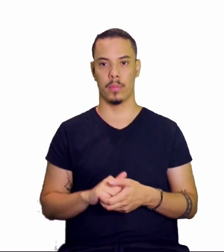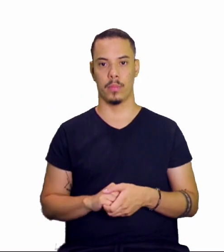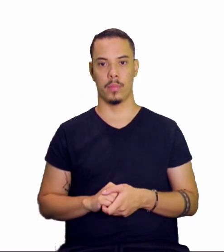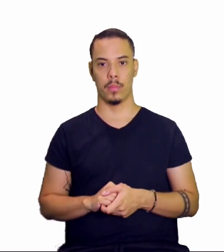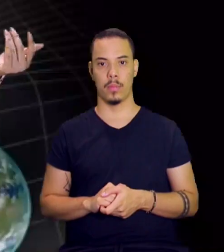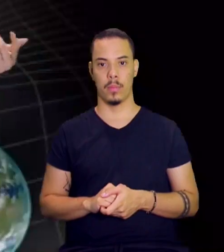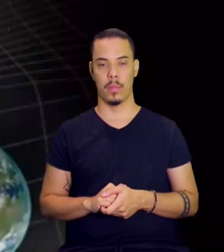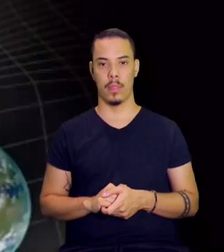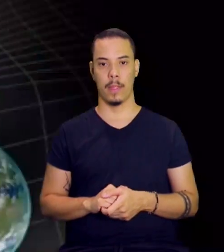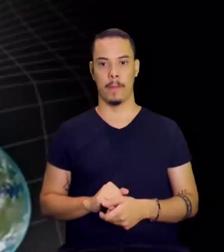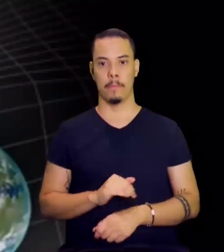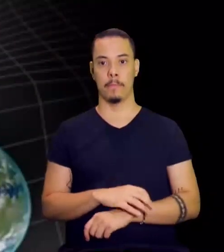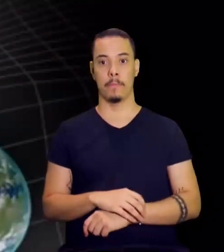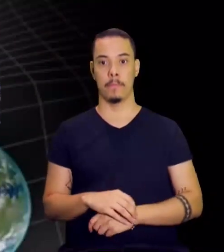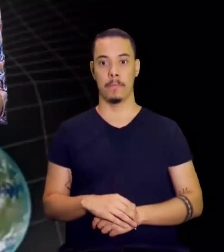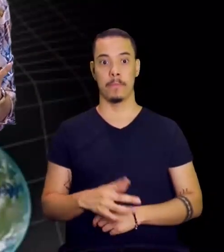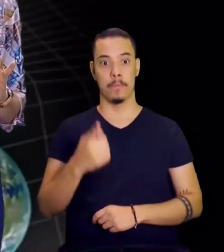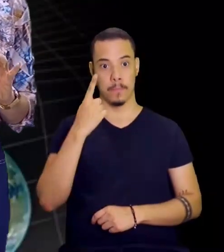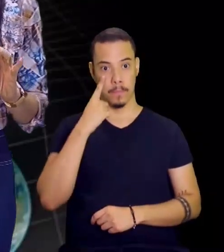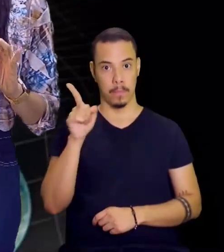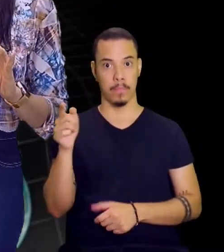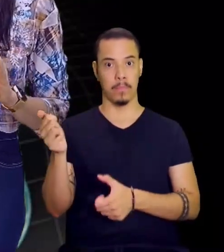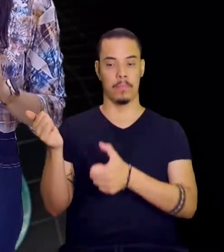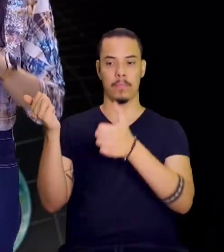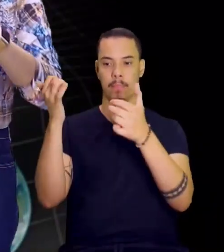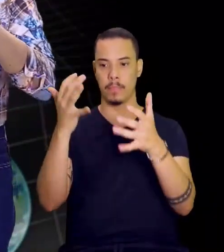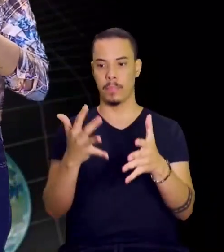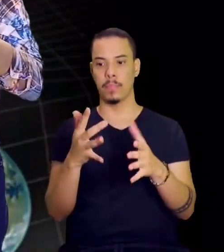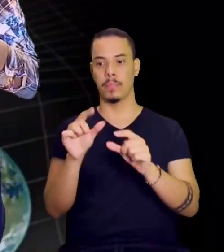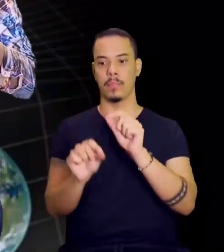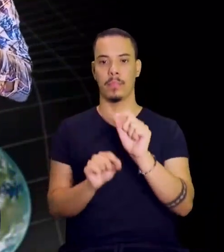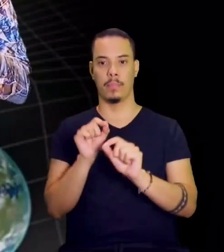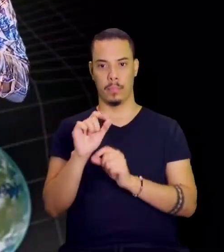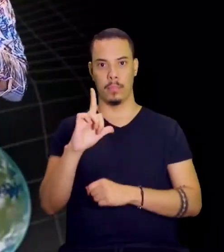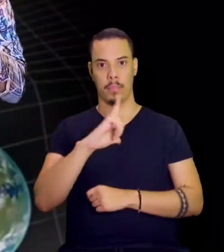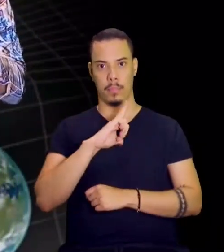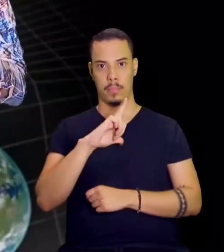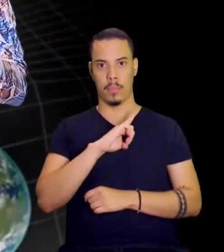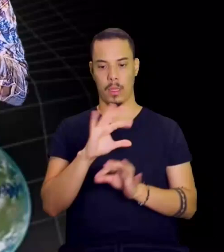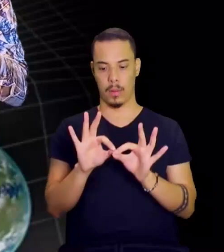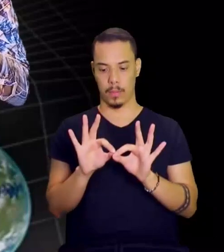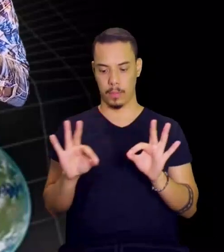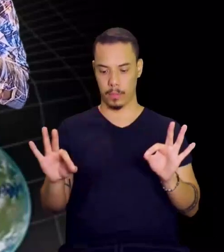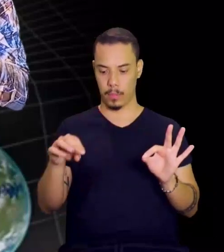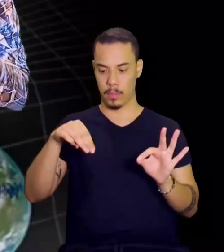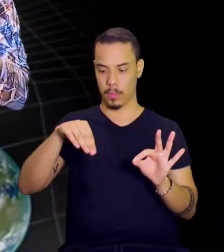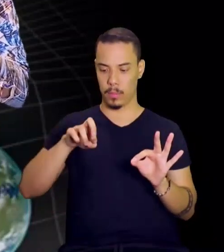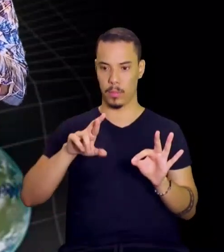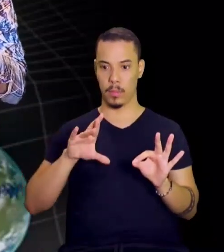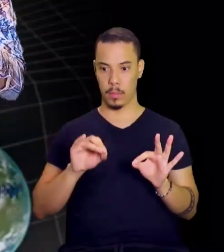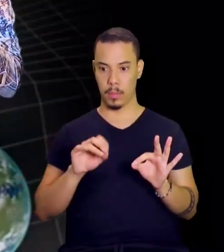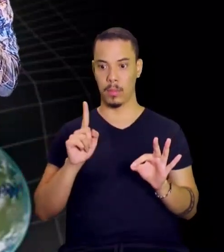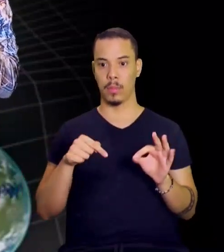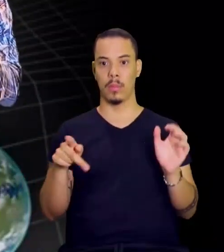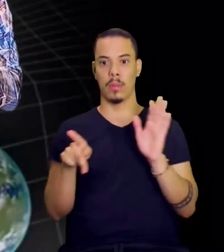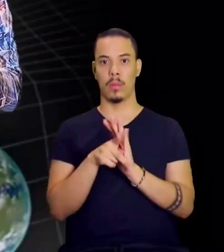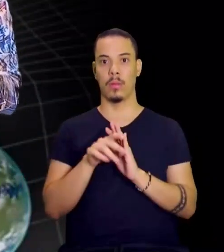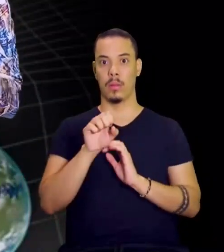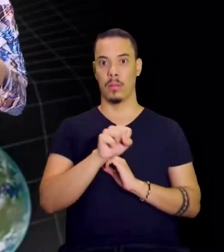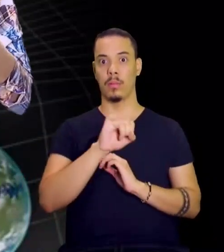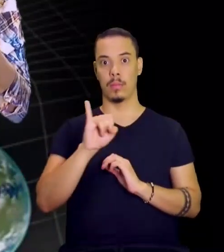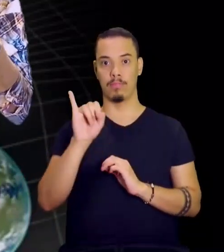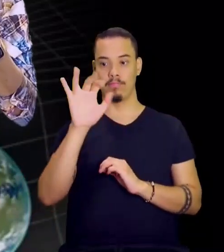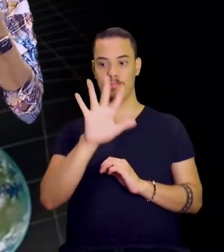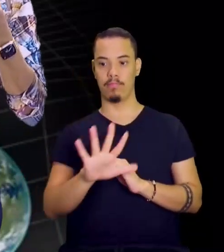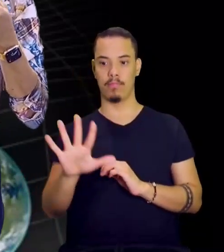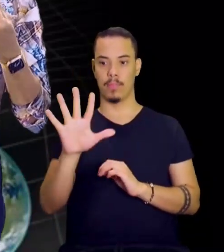mim, professor. Isso que o professor Décio está falando é o seguinte, nós temos ali o metro, certo? Que é a unidade de medida no SI, e